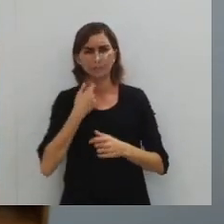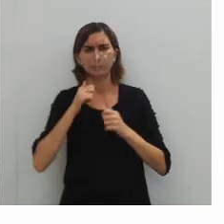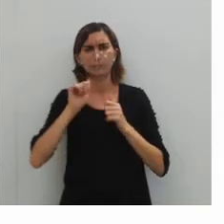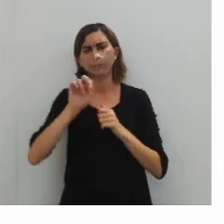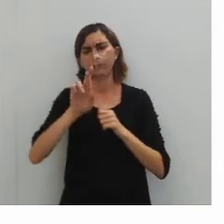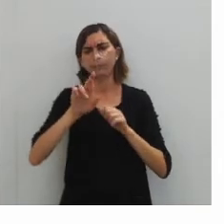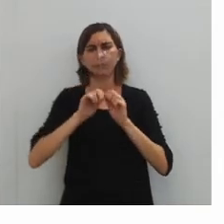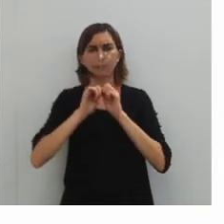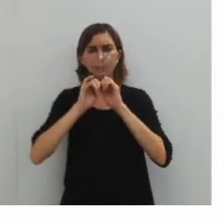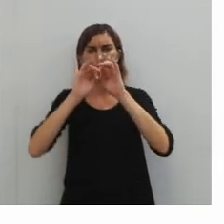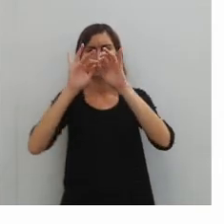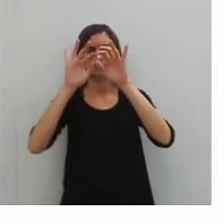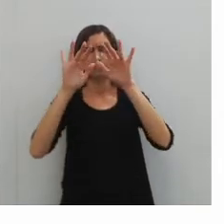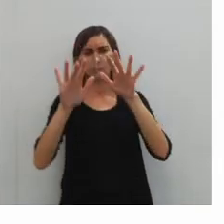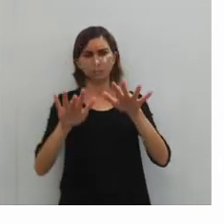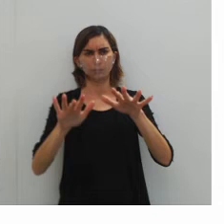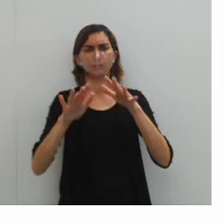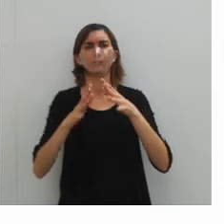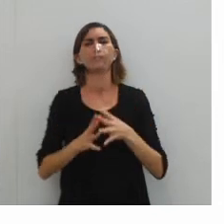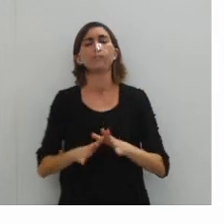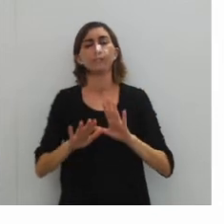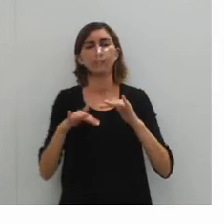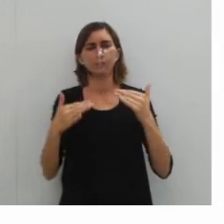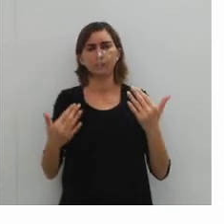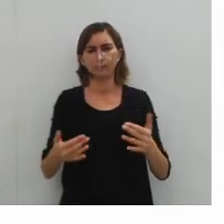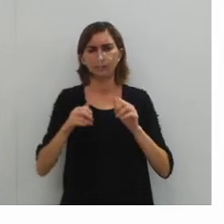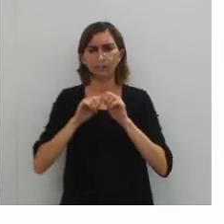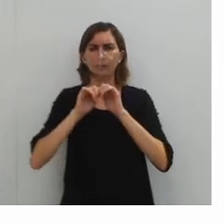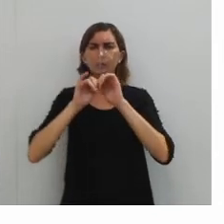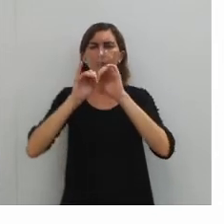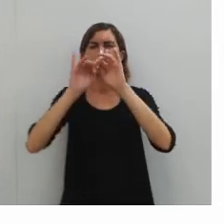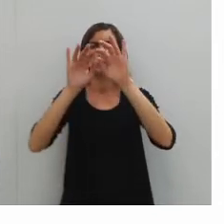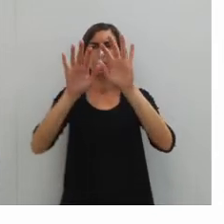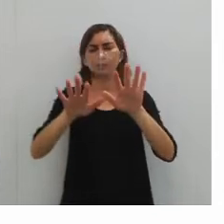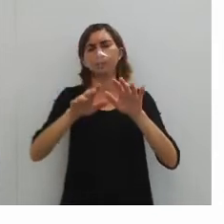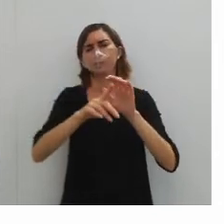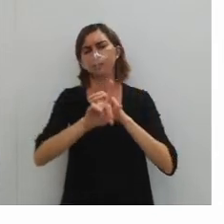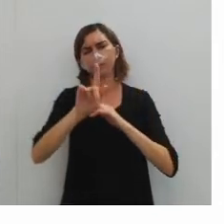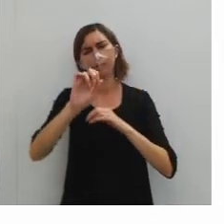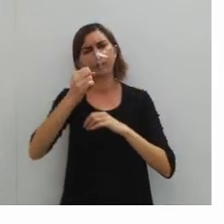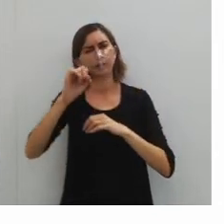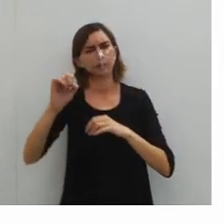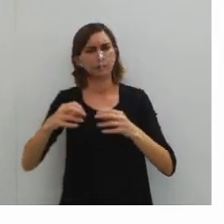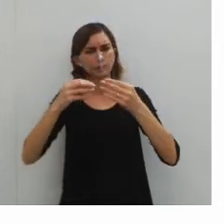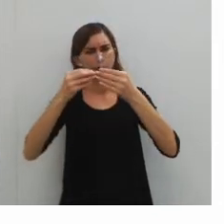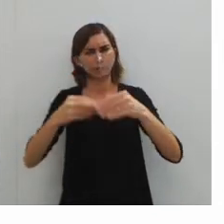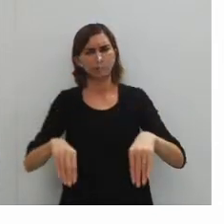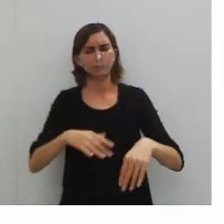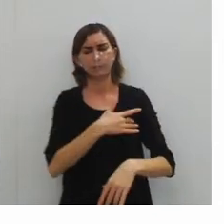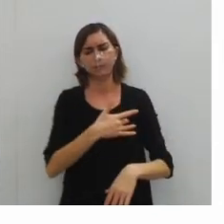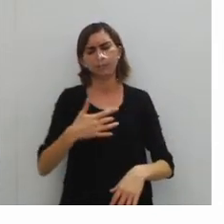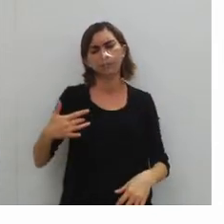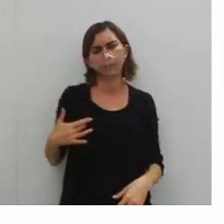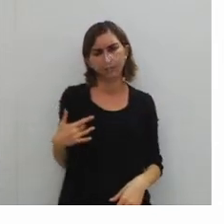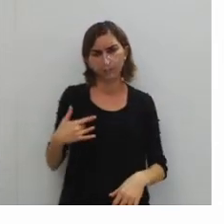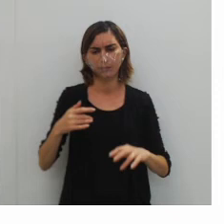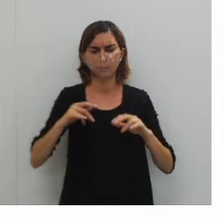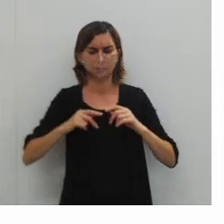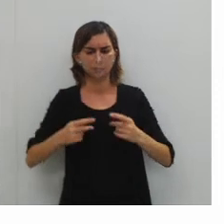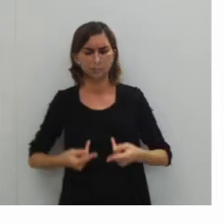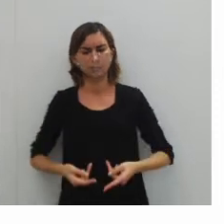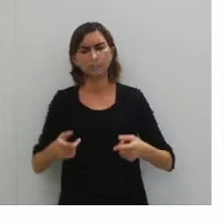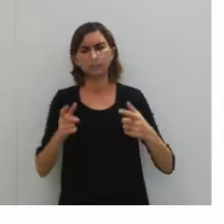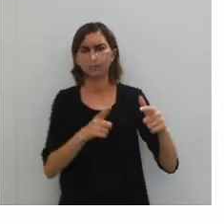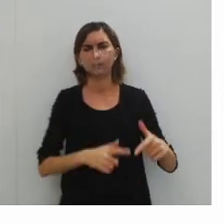Poluição do ar. Então, a emissão de muitos gases prejudiciais à saúde humana e no meio